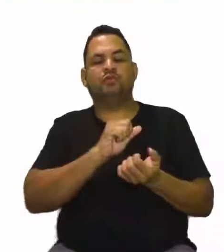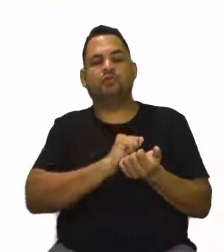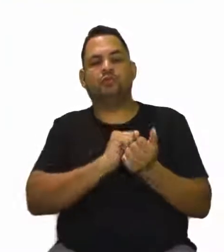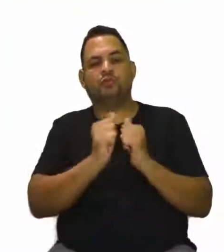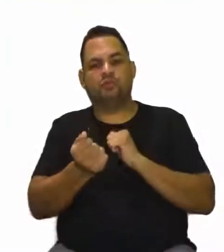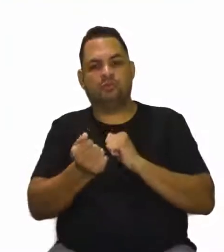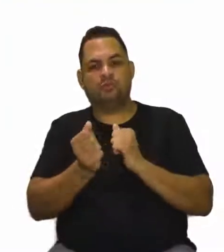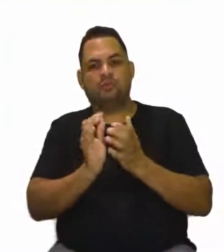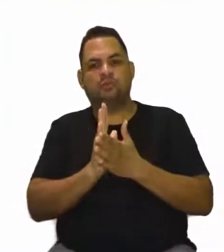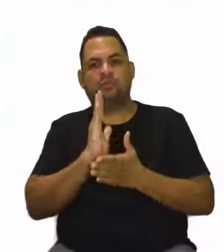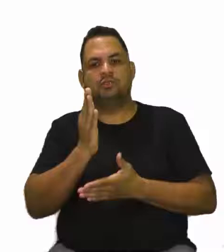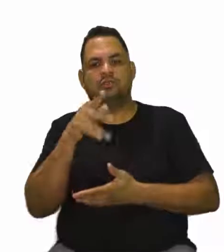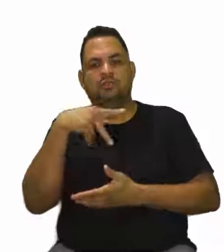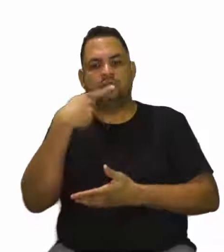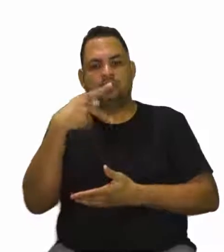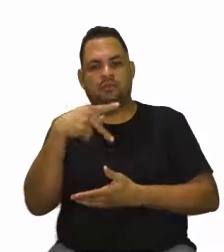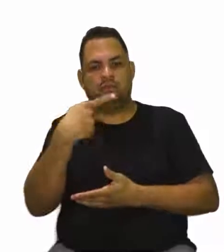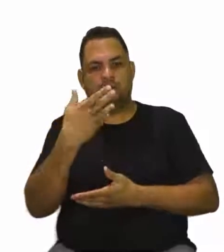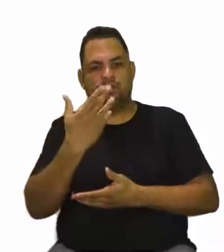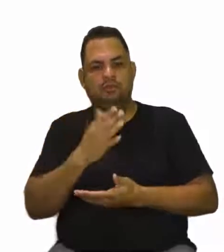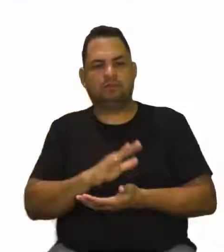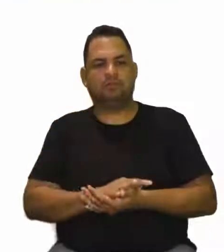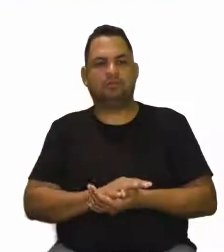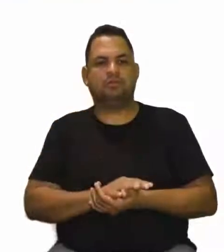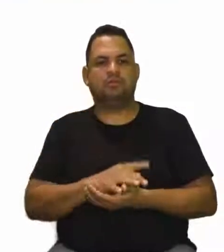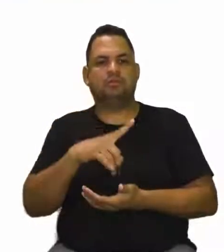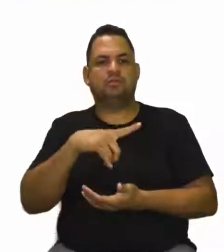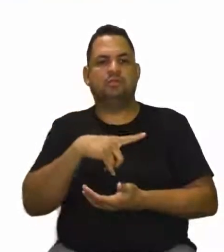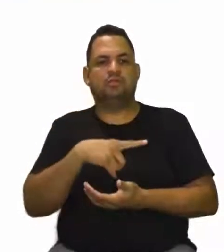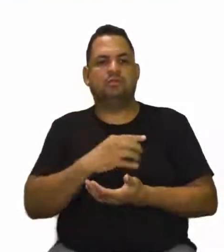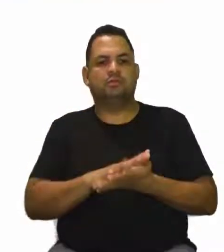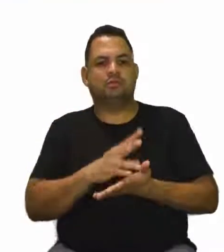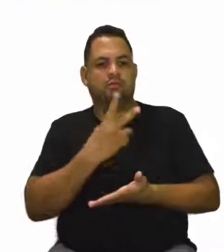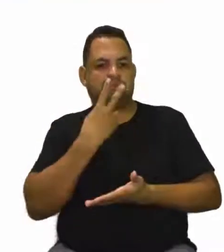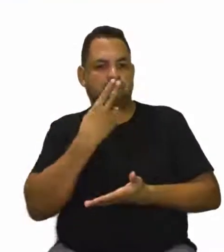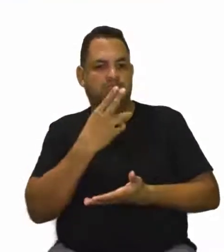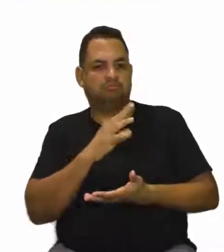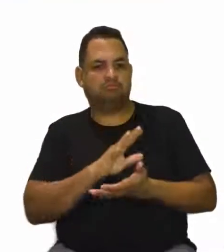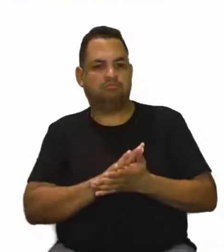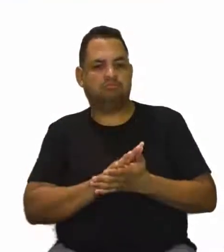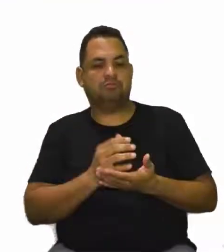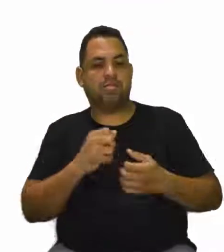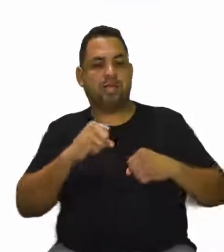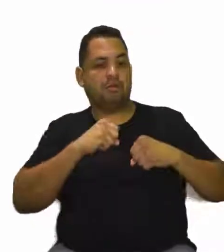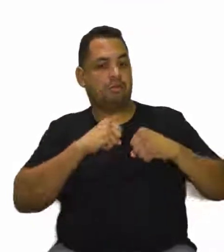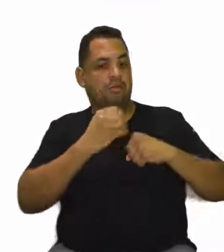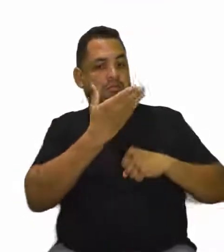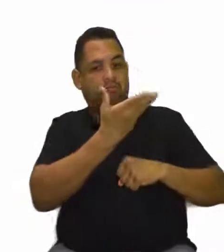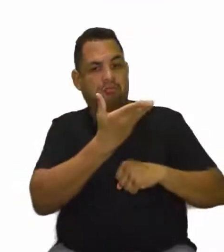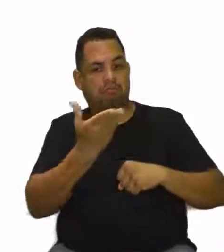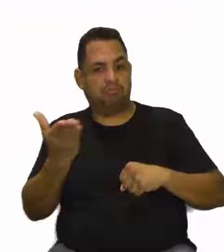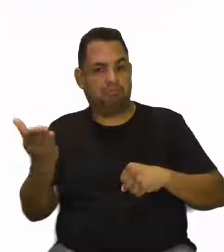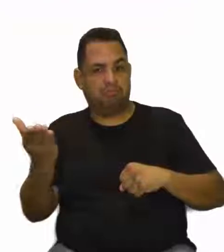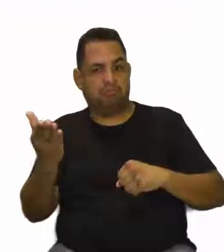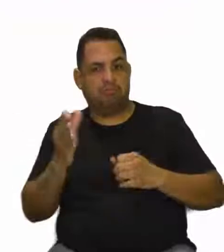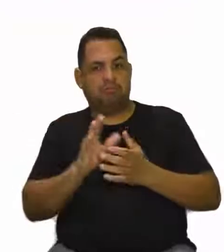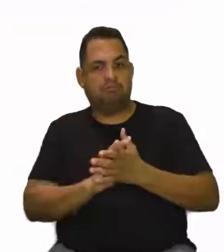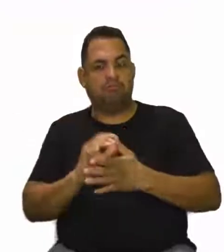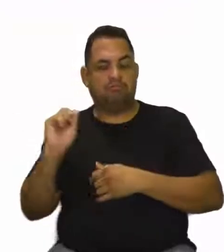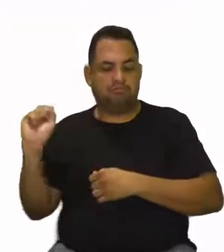eu já tinha mencionado isso para vocês, então nós percebemos ele no atletismo, nas atividades